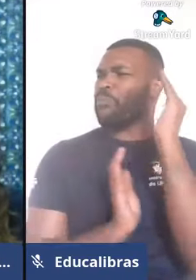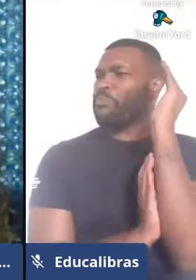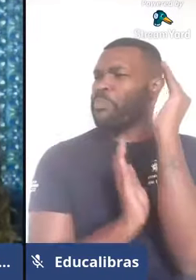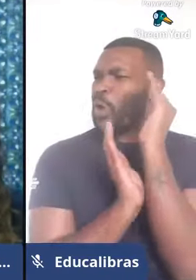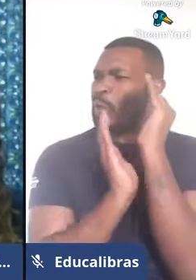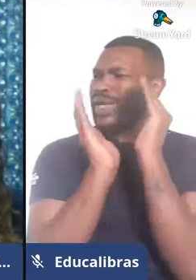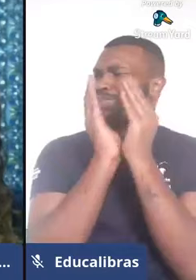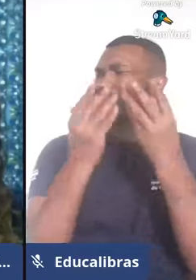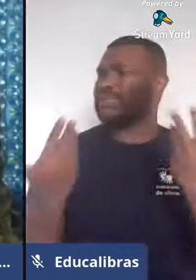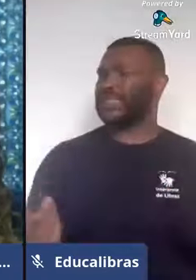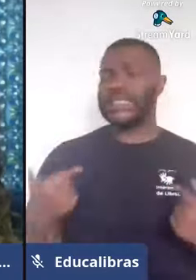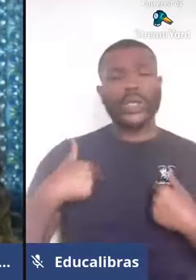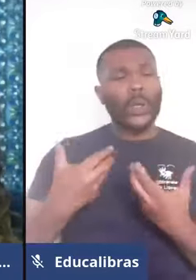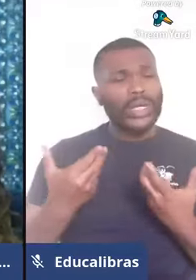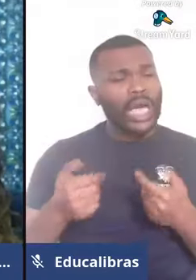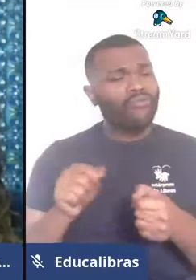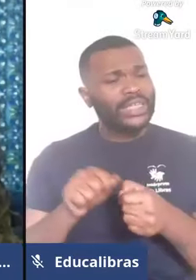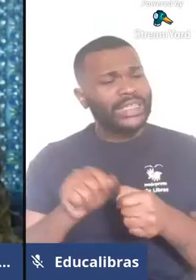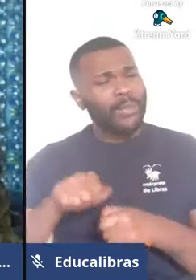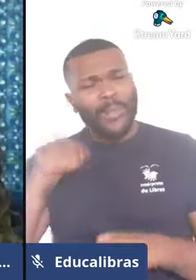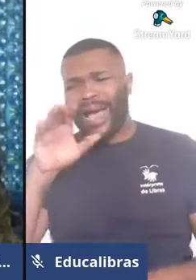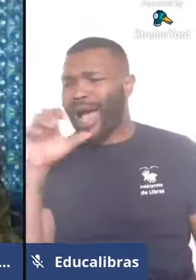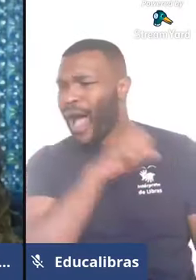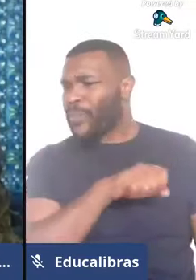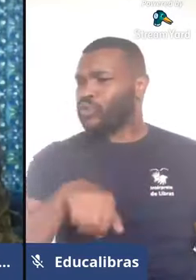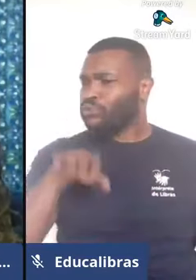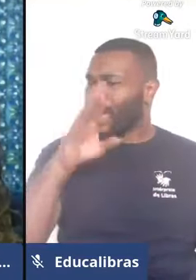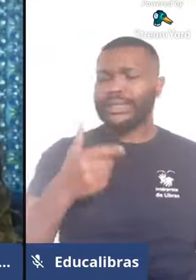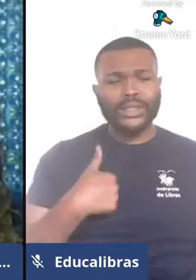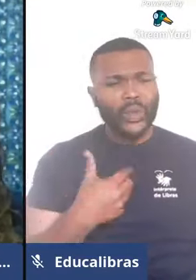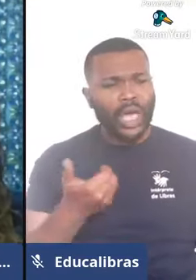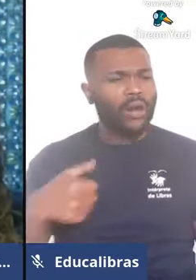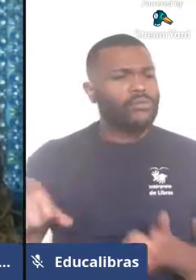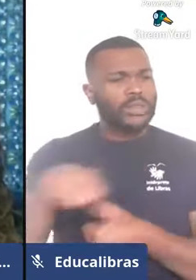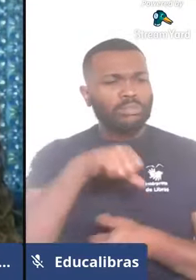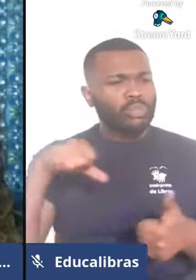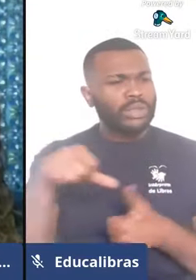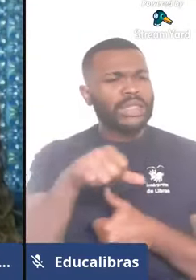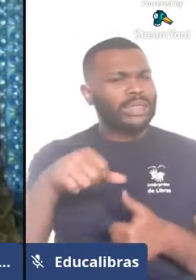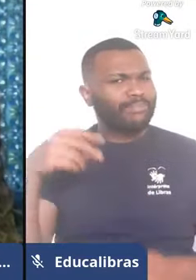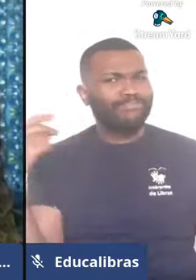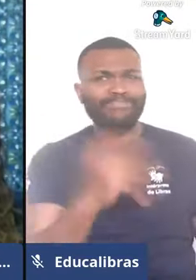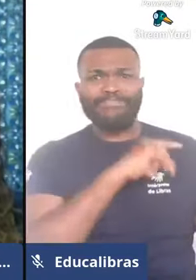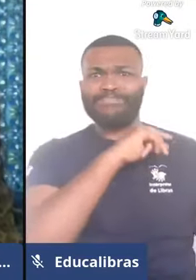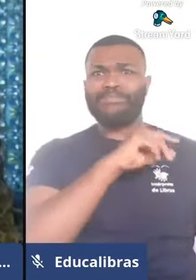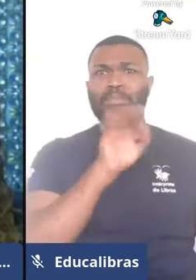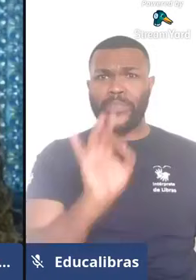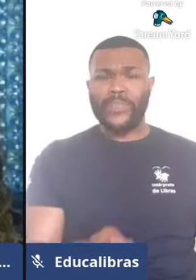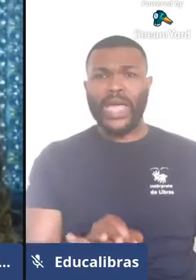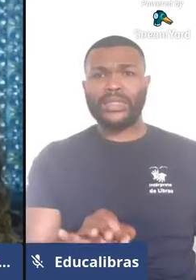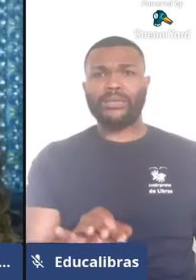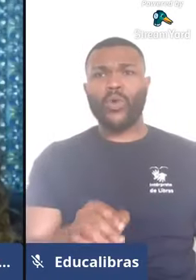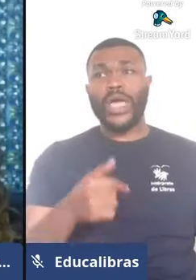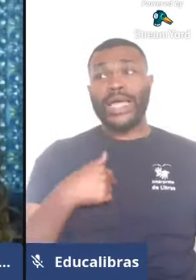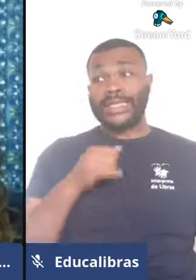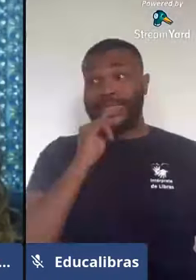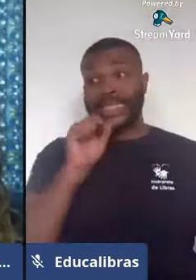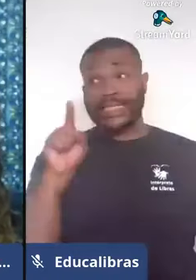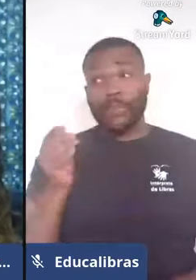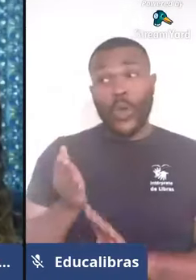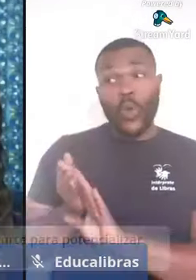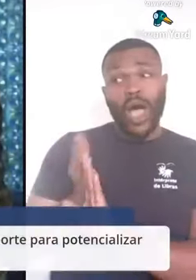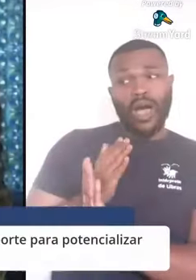mais rápido, né? Promover mudanças talvez mais céleres, não estando no governo. E aí eu comecei a